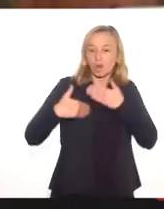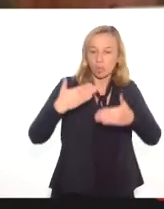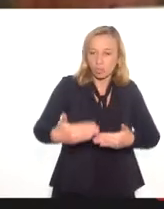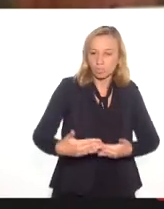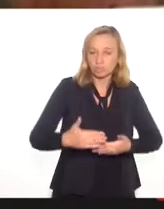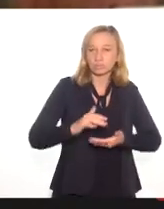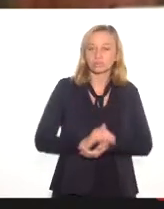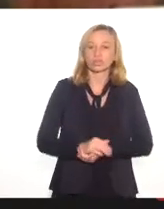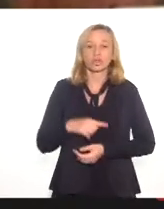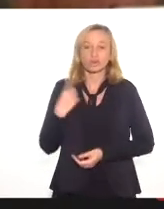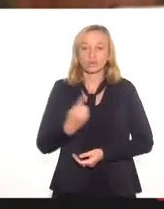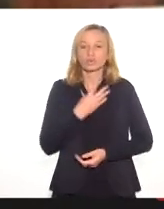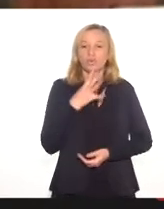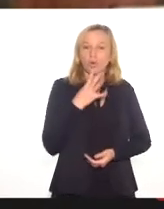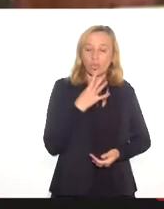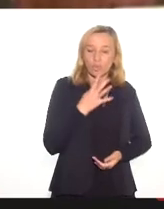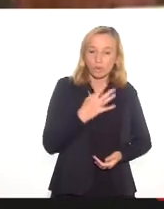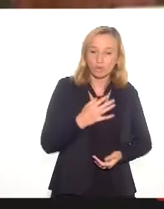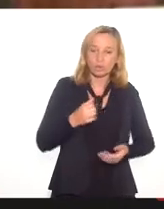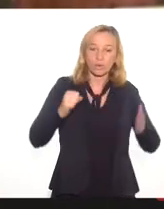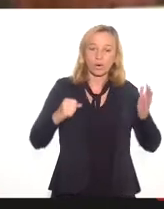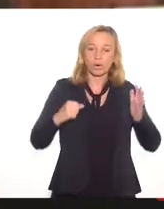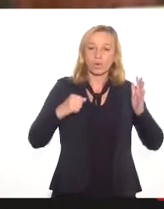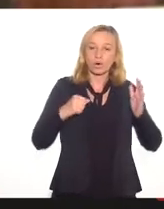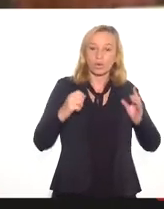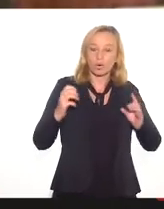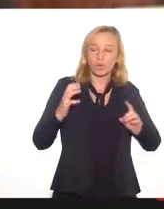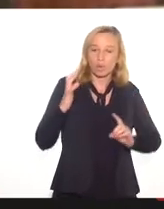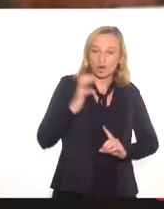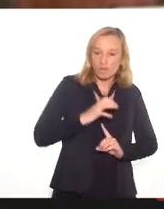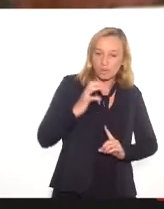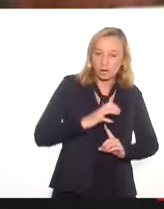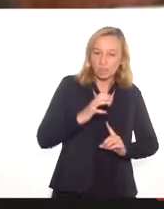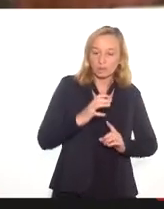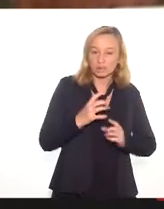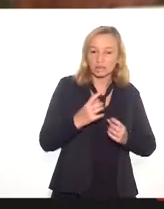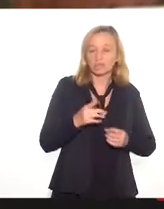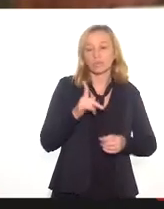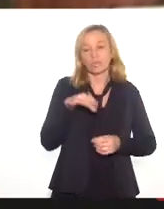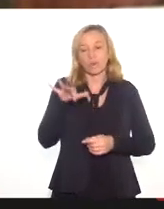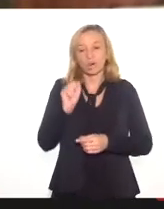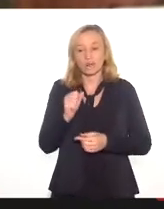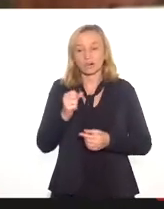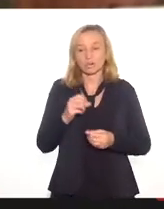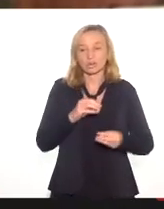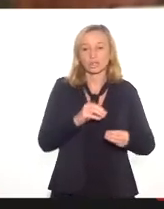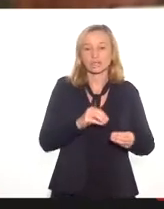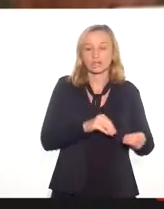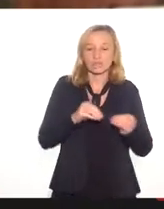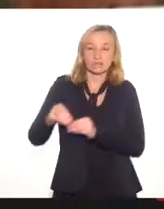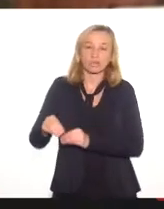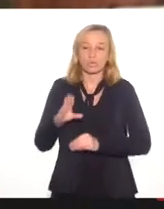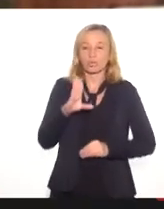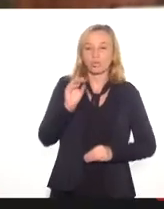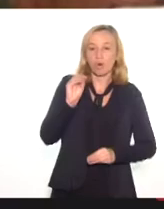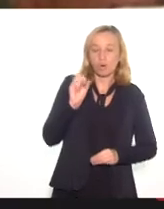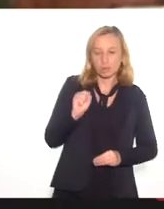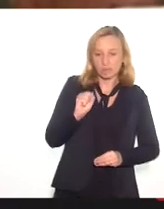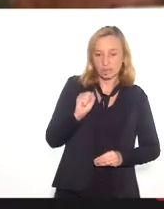tempo, nós conhecemos o impacto de um programa de transferência de renda como o Bolsa Família, que